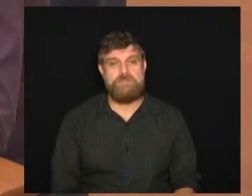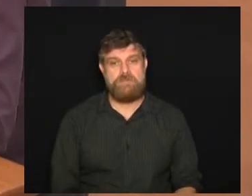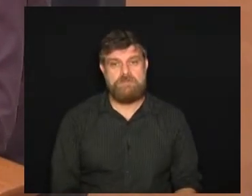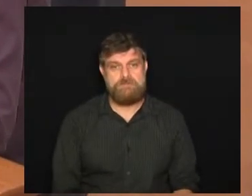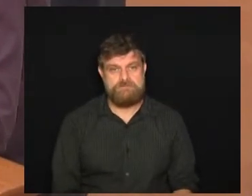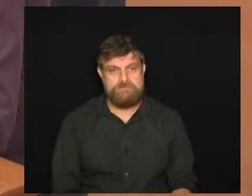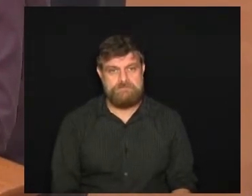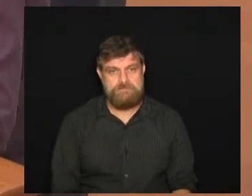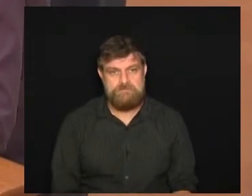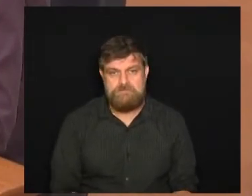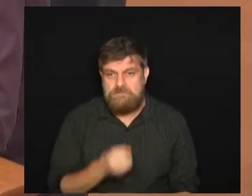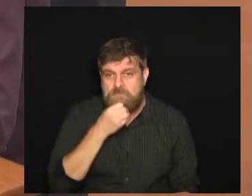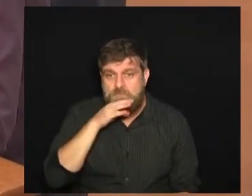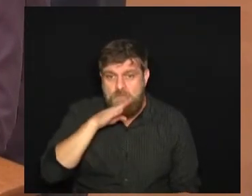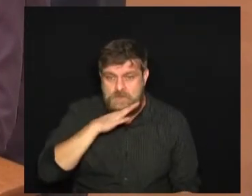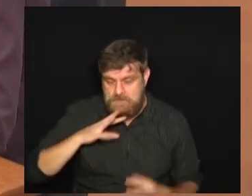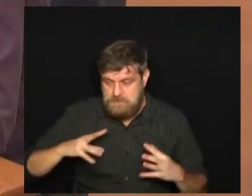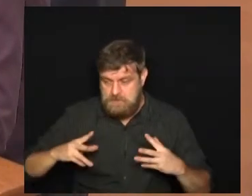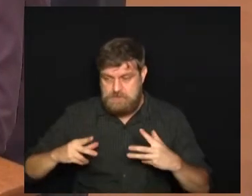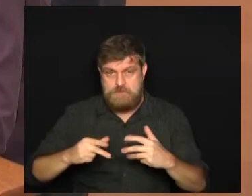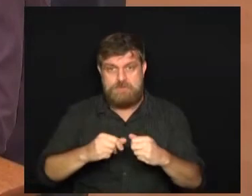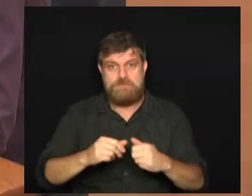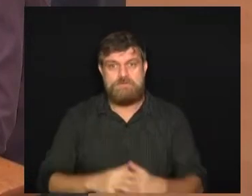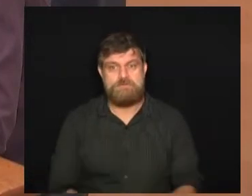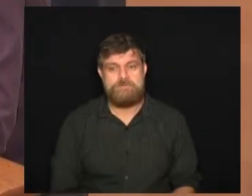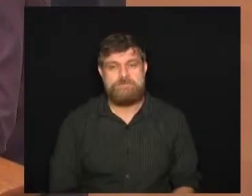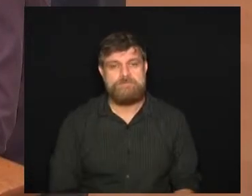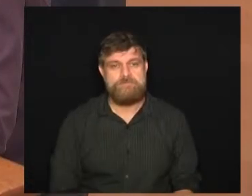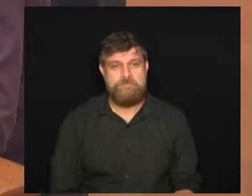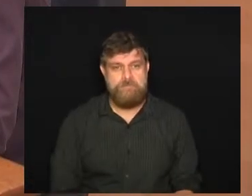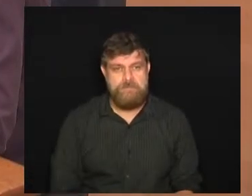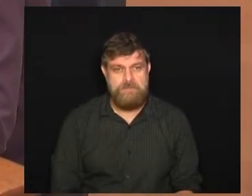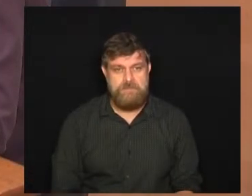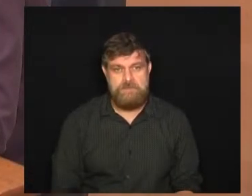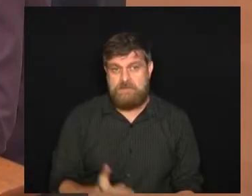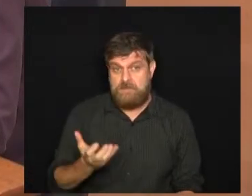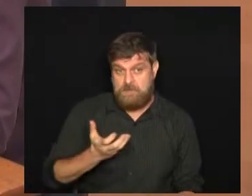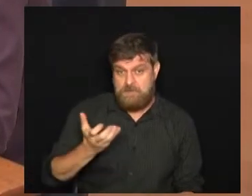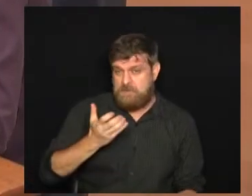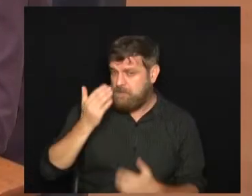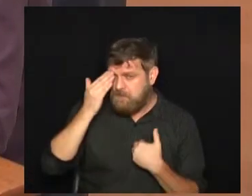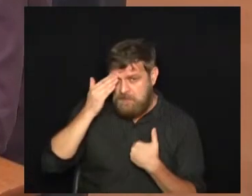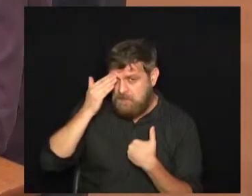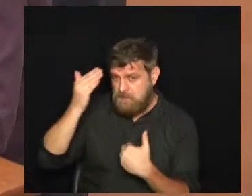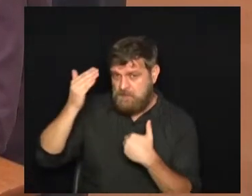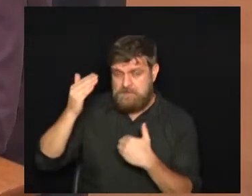Boa tarde a todos e todas. Boa tarde. Eu queria agradecer ao